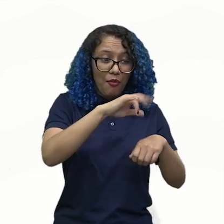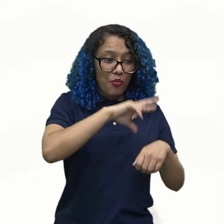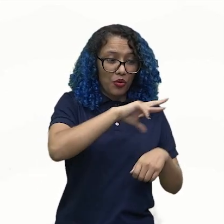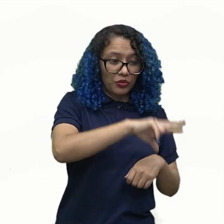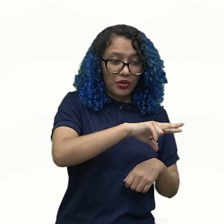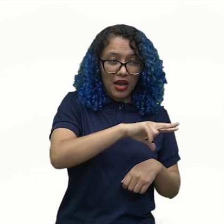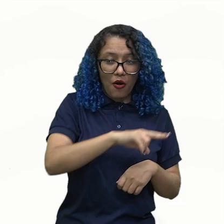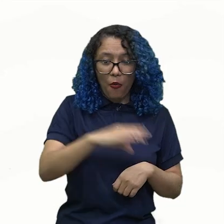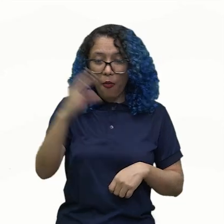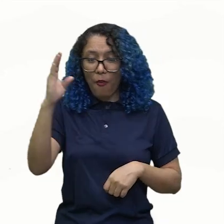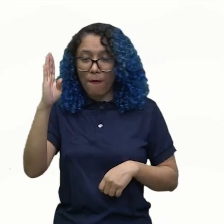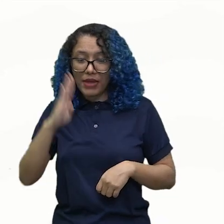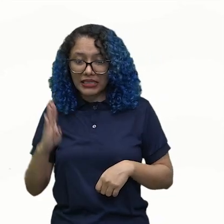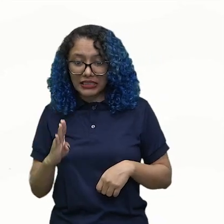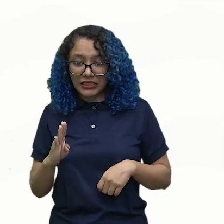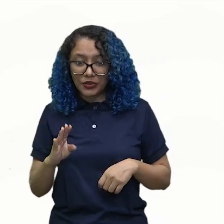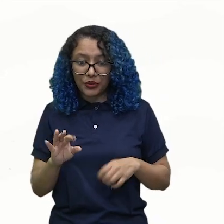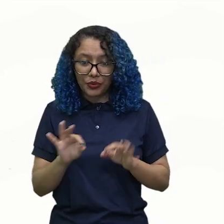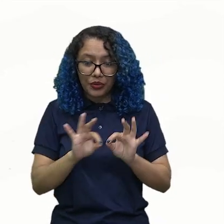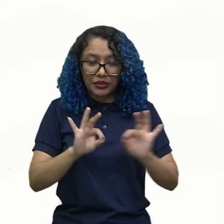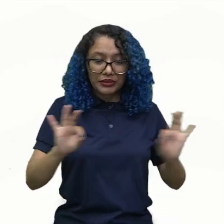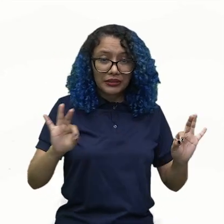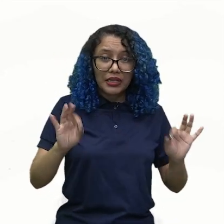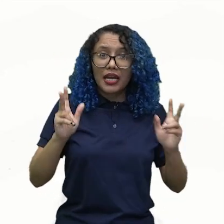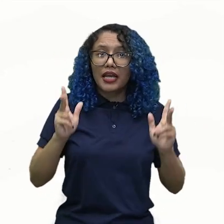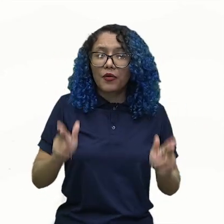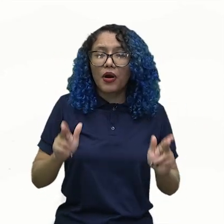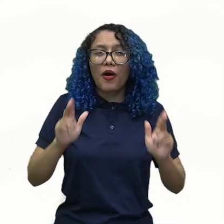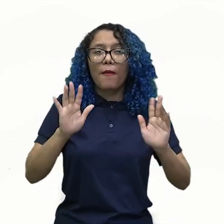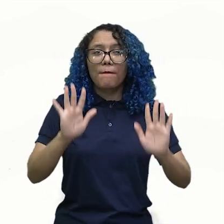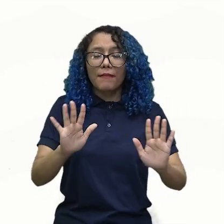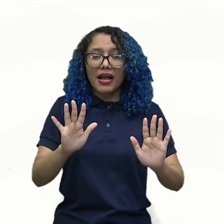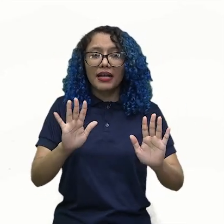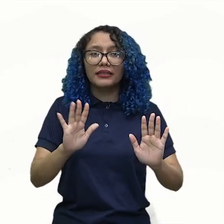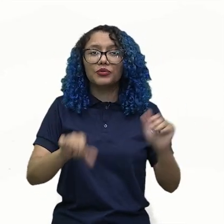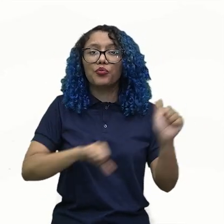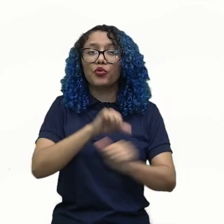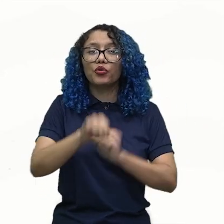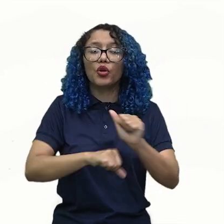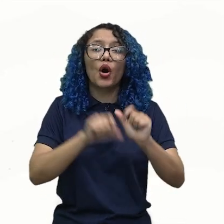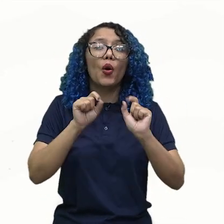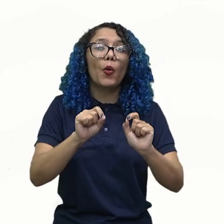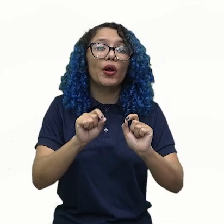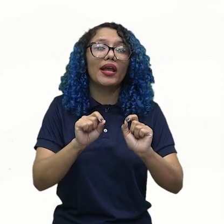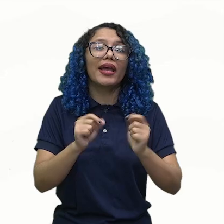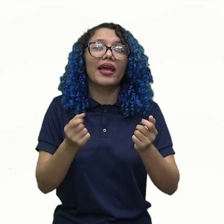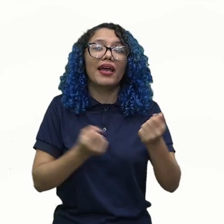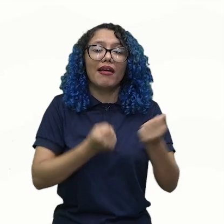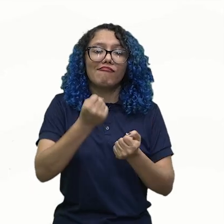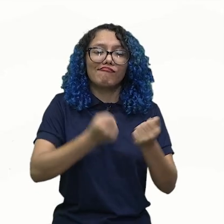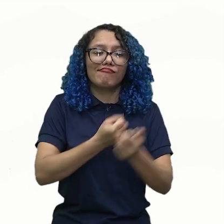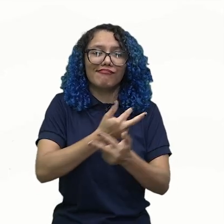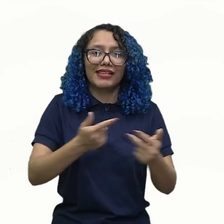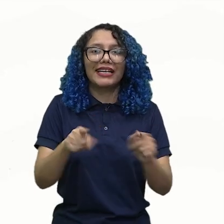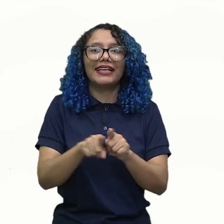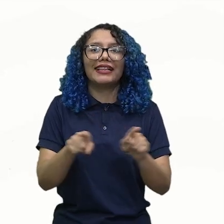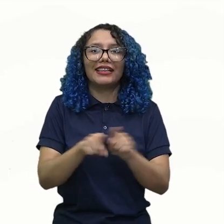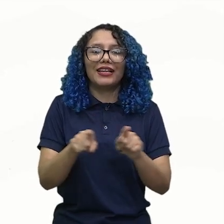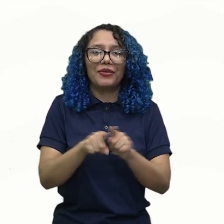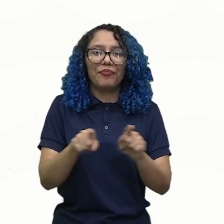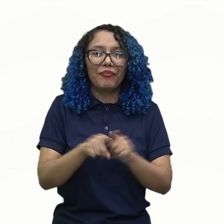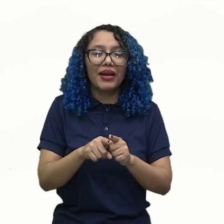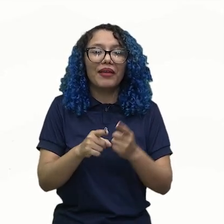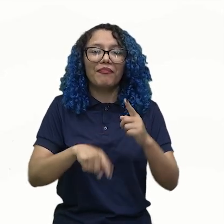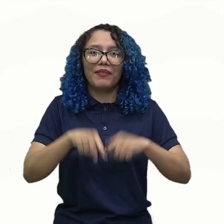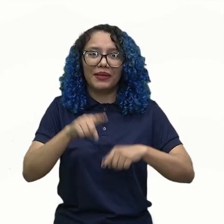mudou é o tempo de deslocamento graças à evolução dos meios de transporte, dos meios de comunicação, tá? Bem,